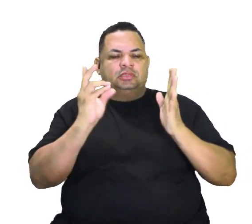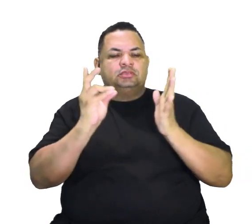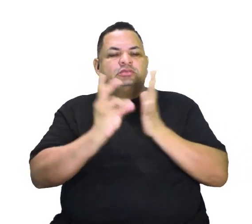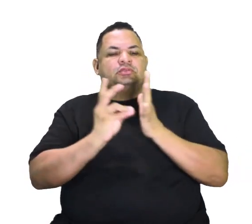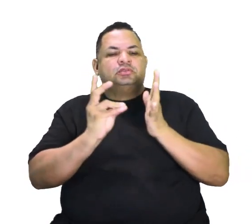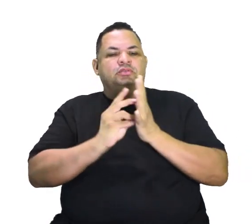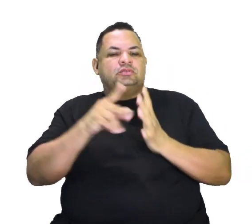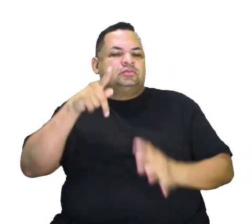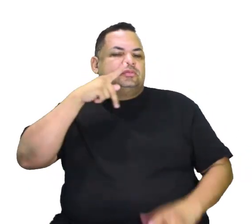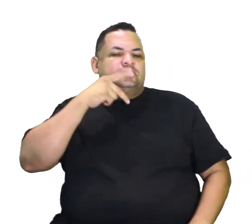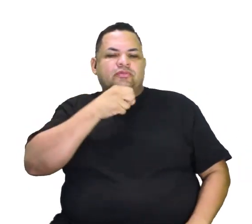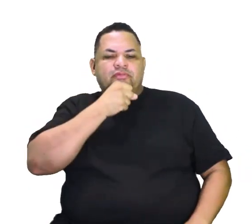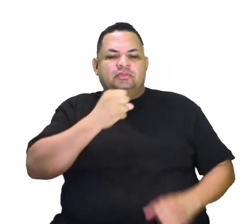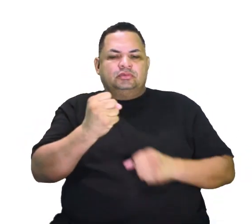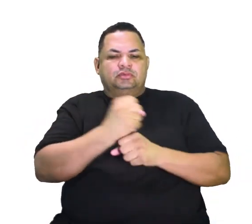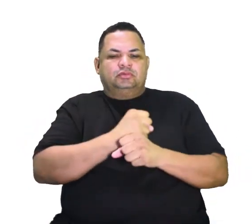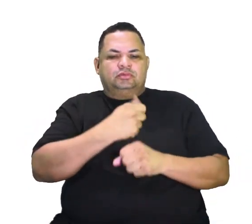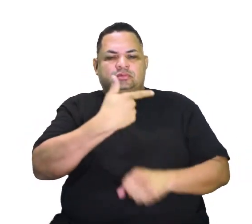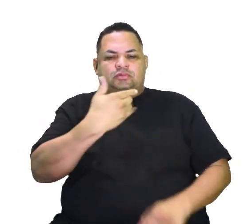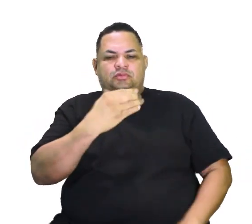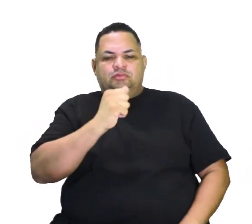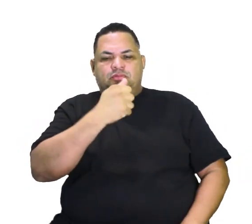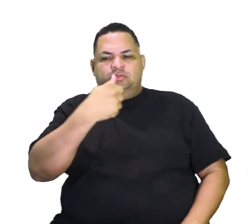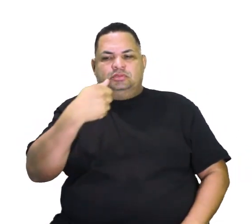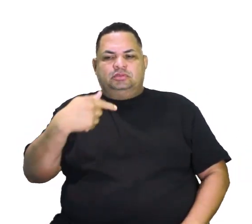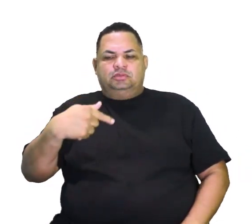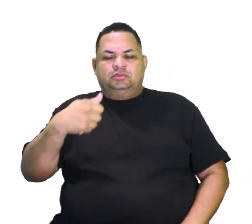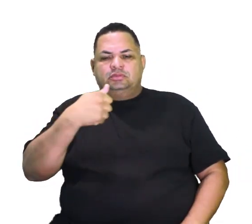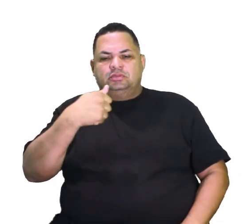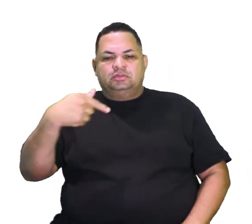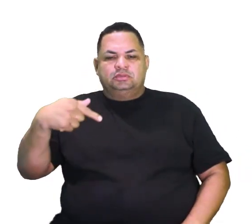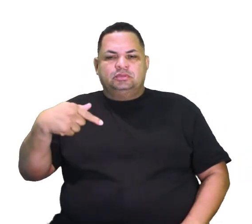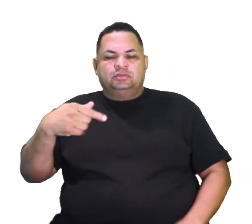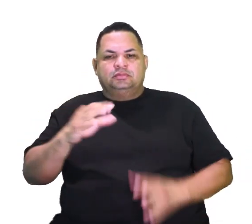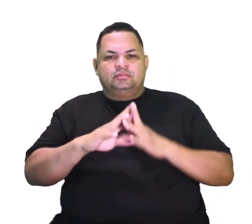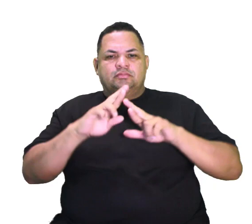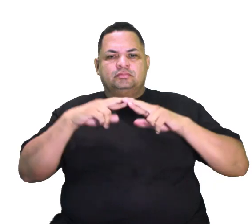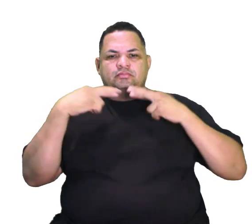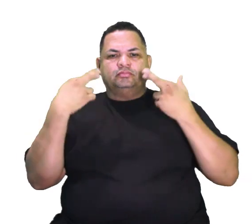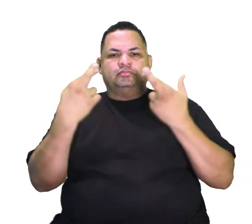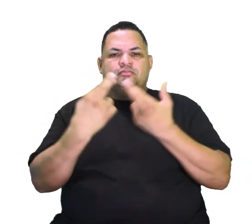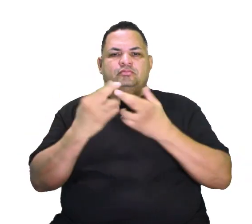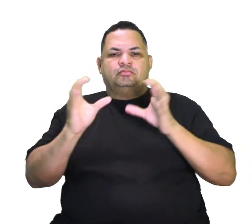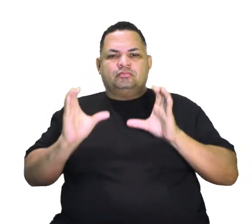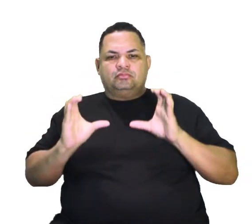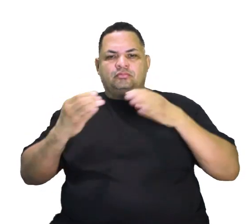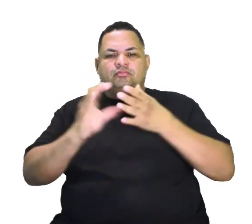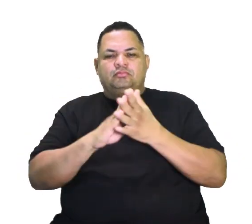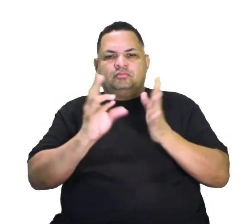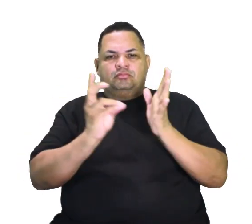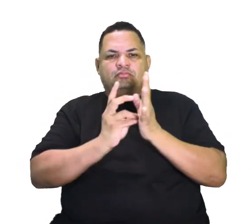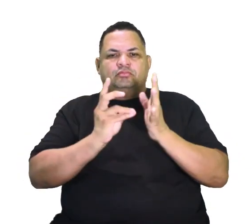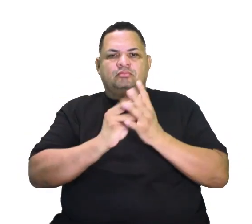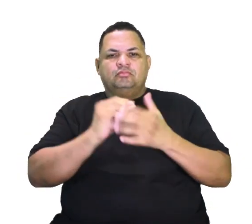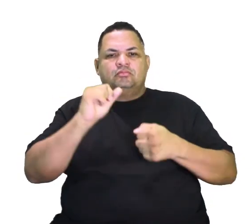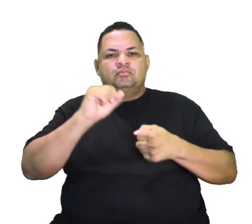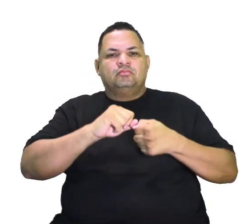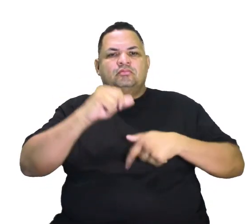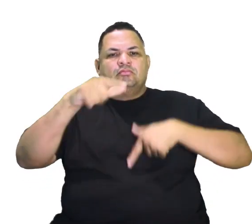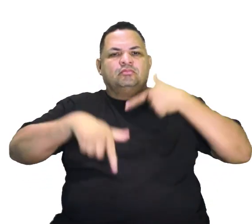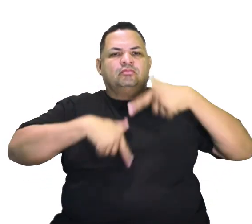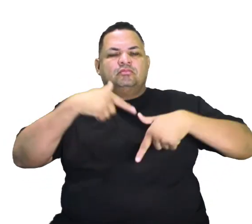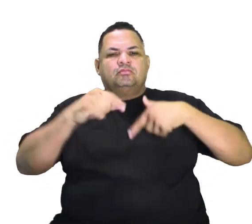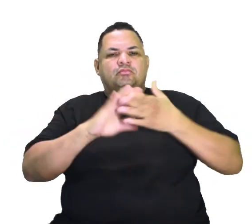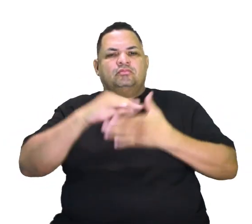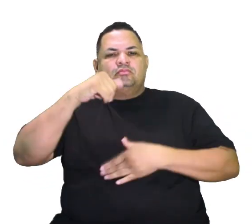Velho, em 2017. Então, aqui eles estavam reunidos, né, essas etnias, em atividades aí em